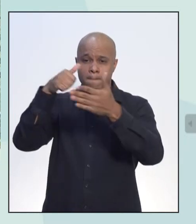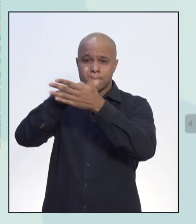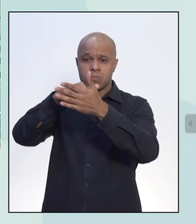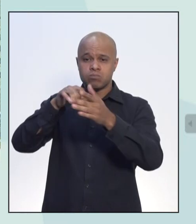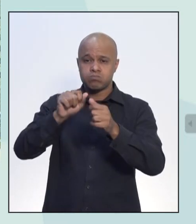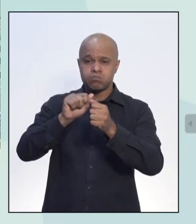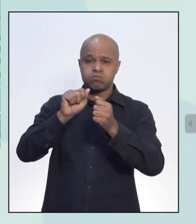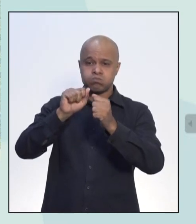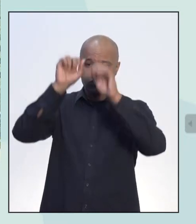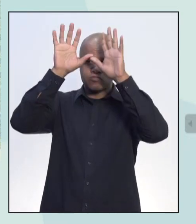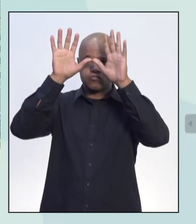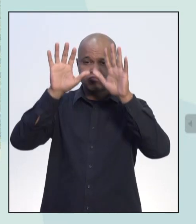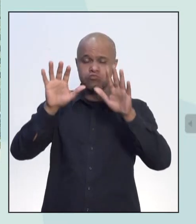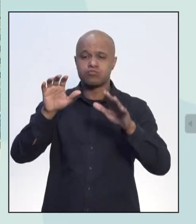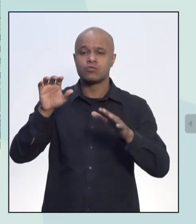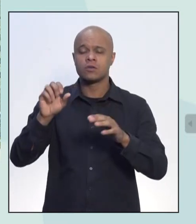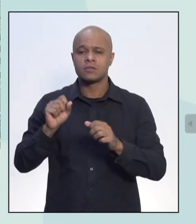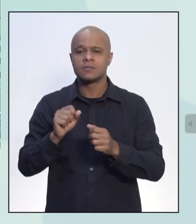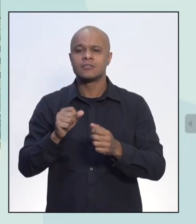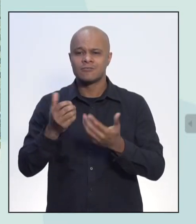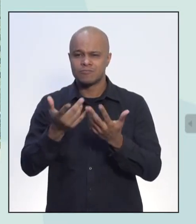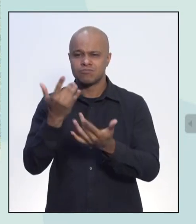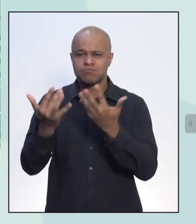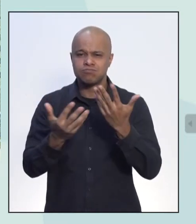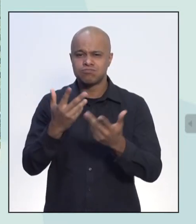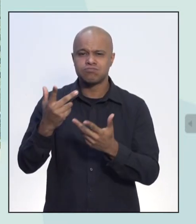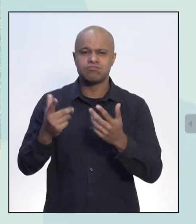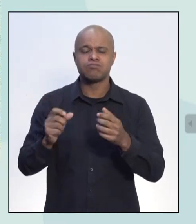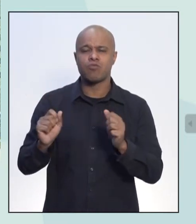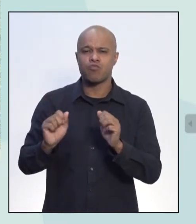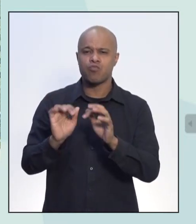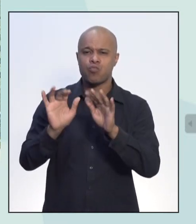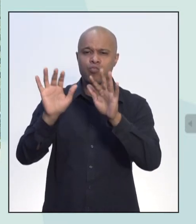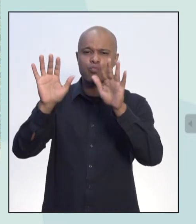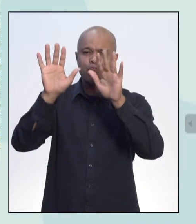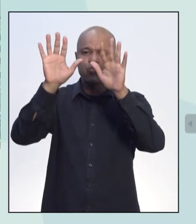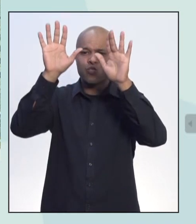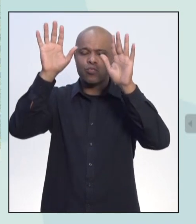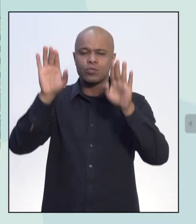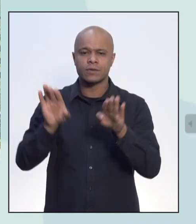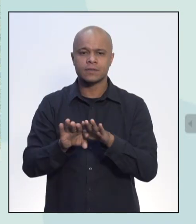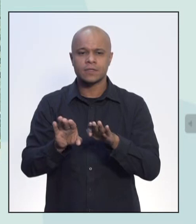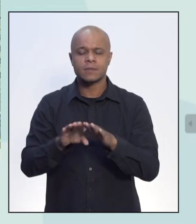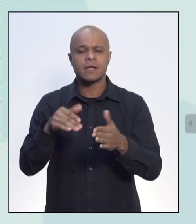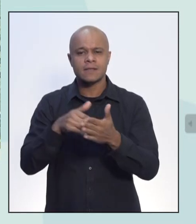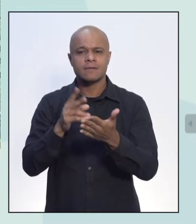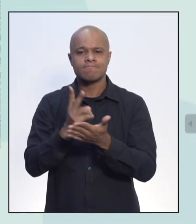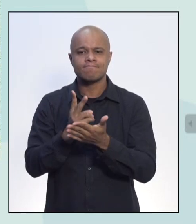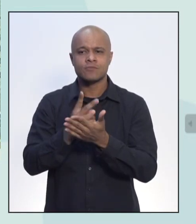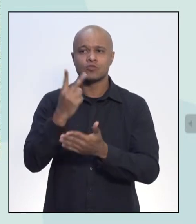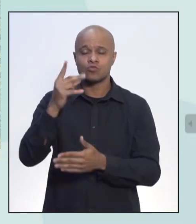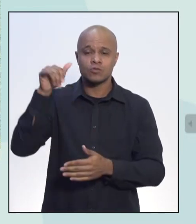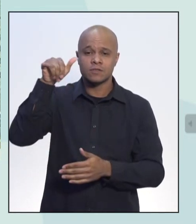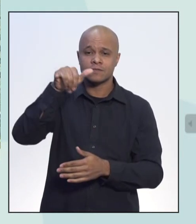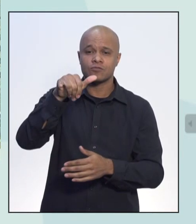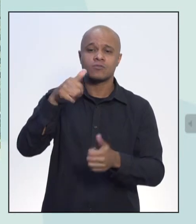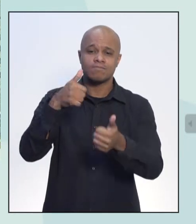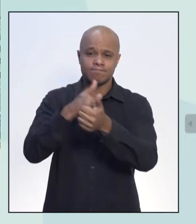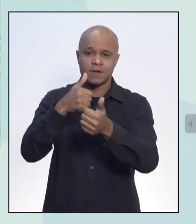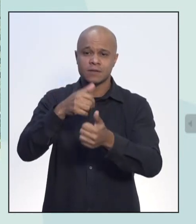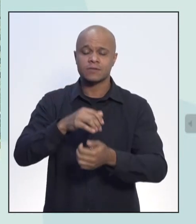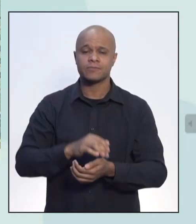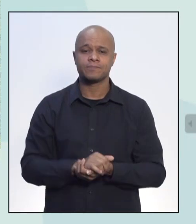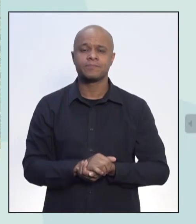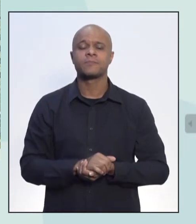Aqui tem as duas torres aí, né, mostrando aí a, né, fumaça, né, já atingida pelos dois aviões, né, e